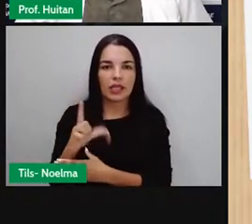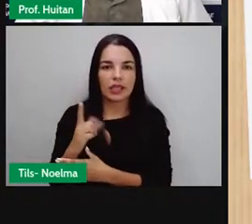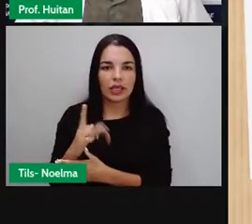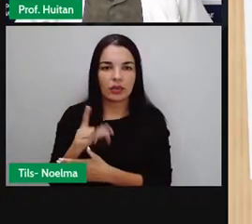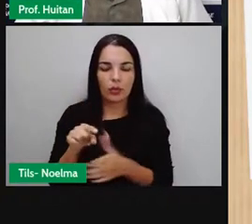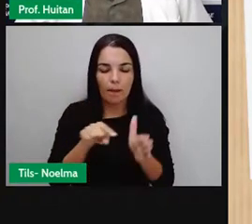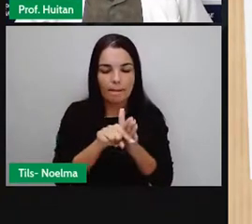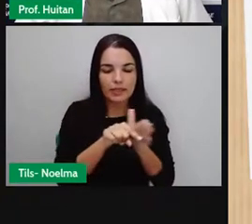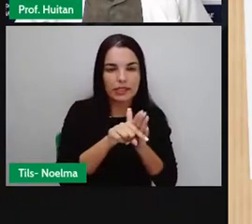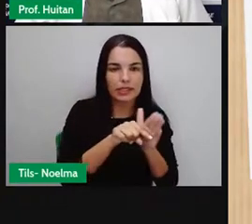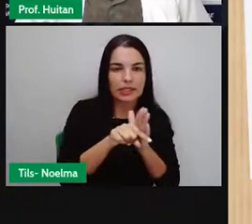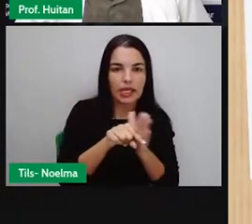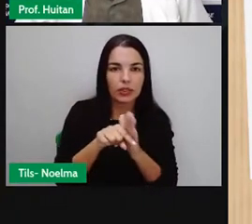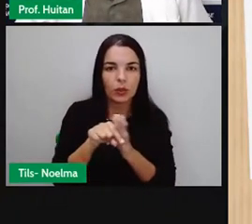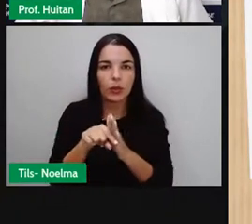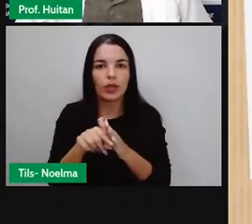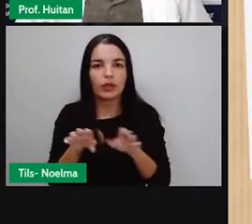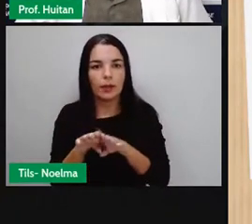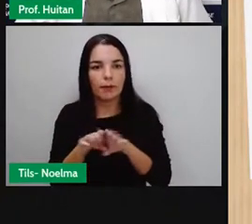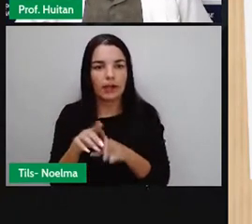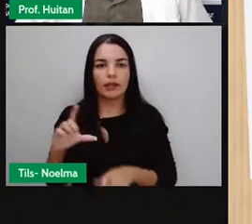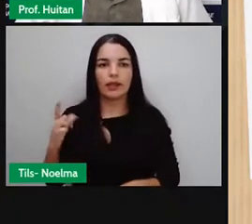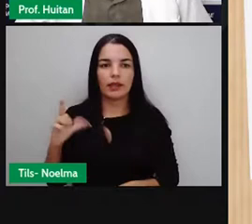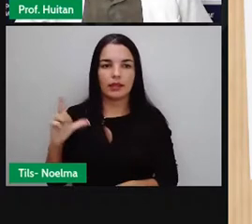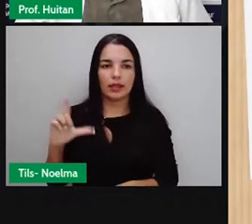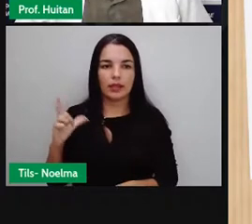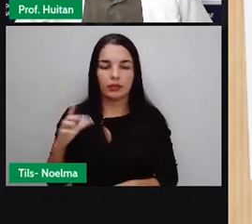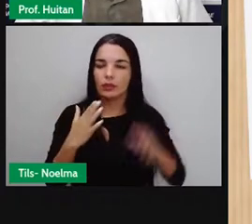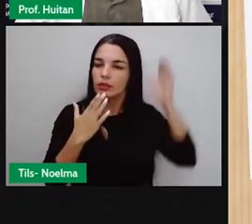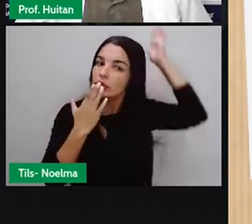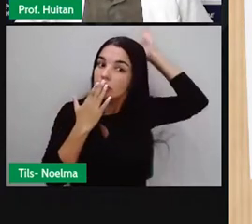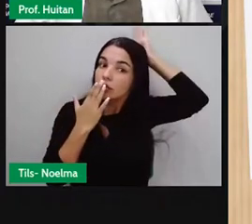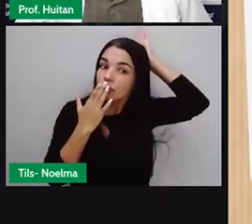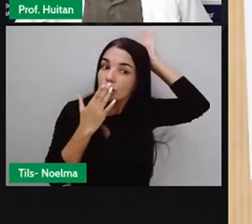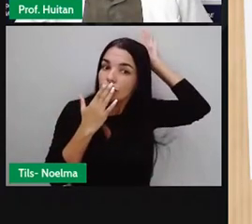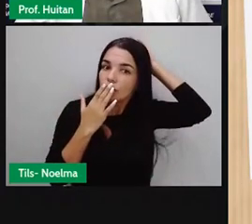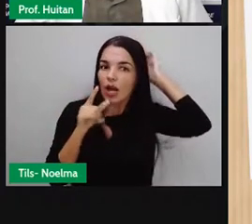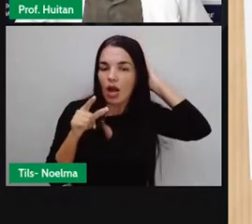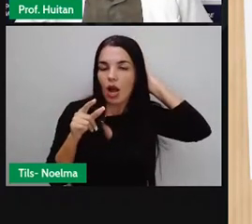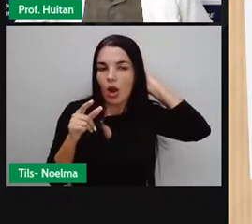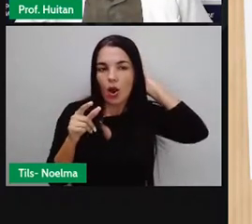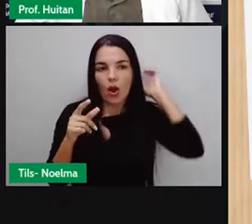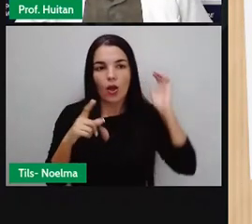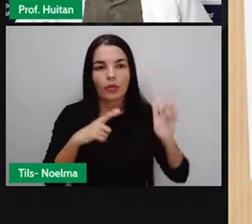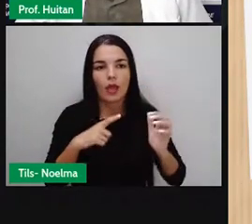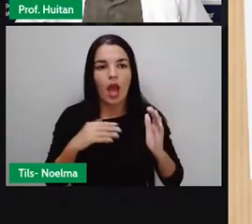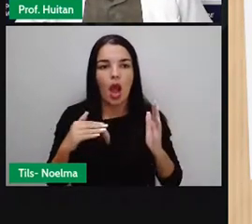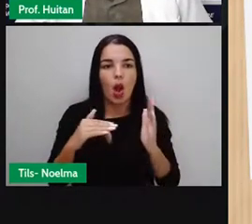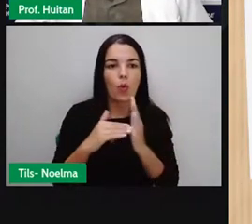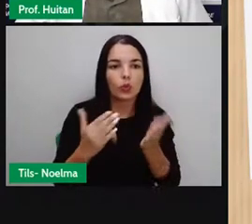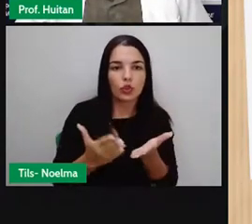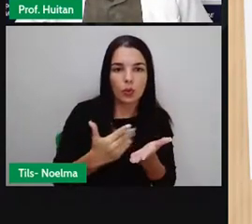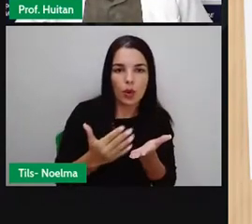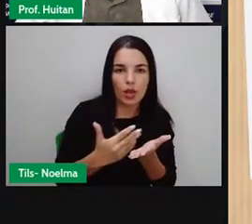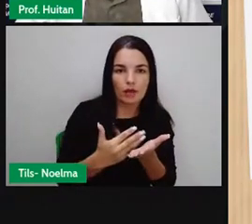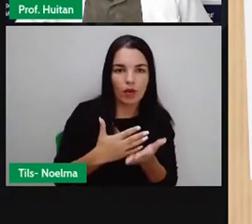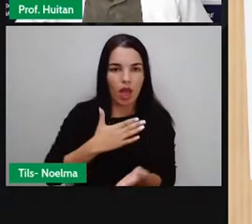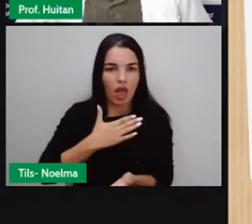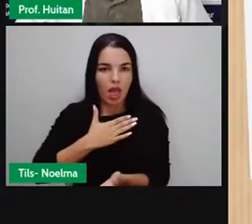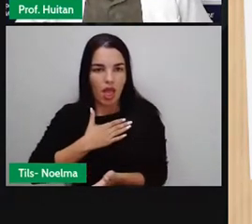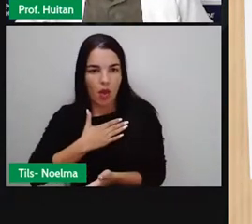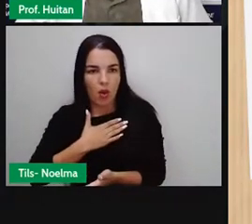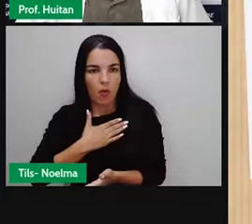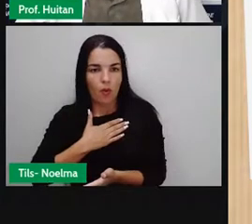pesquisadora e curadora de literatura indígena. Esse é o seu último livro lançado, Eu Sou Macuxi e